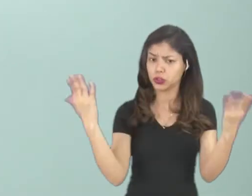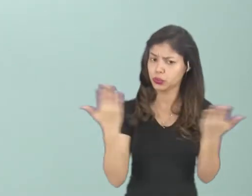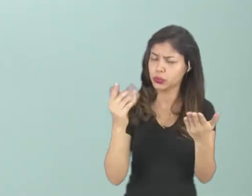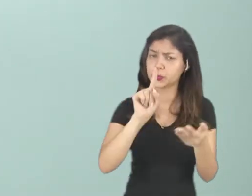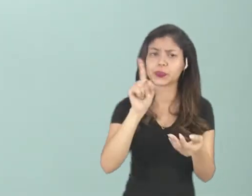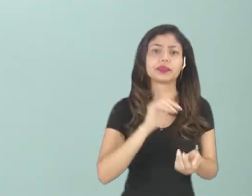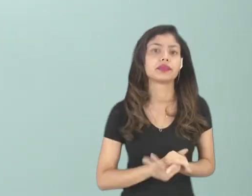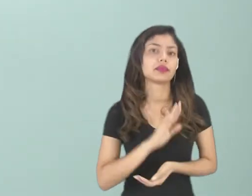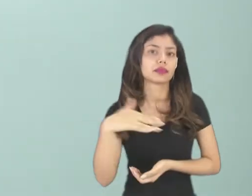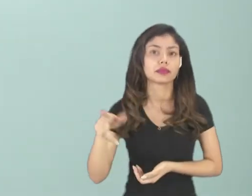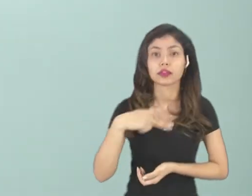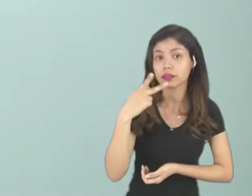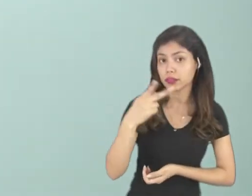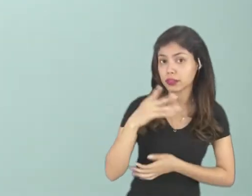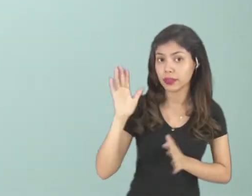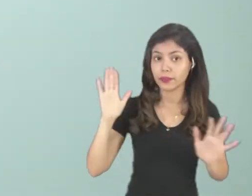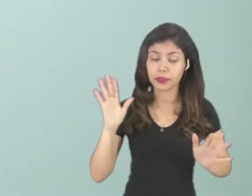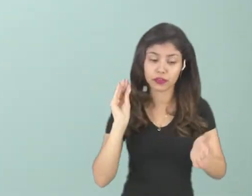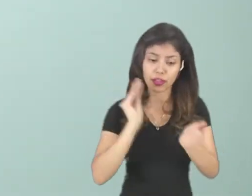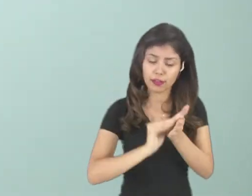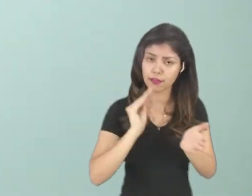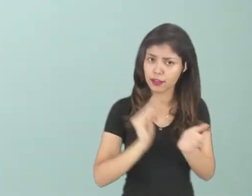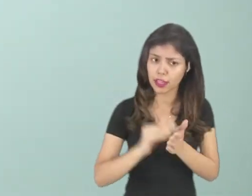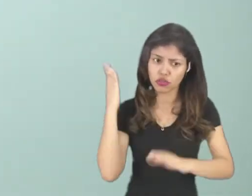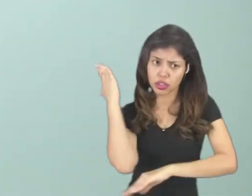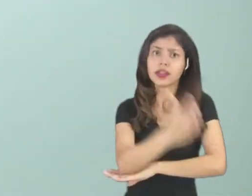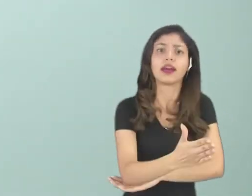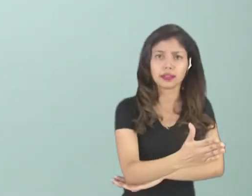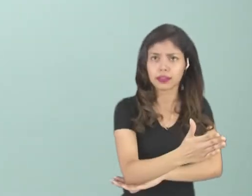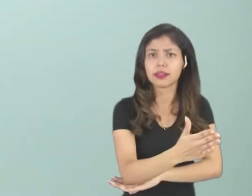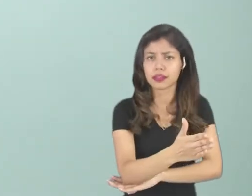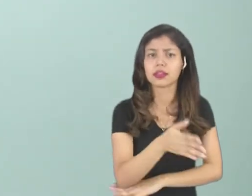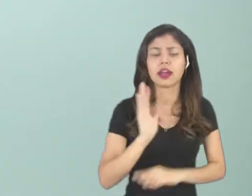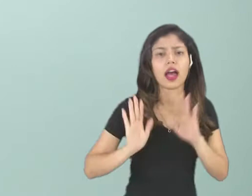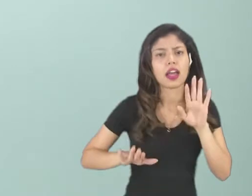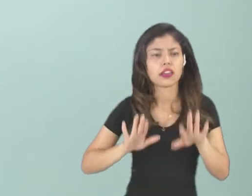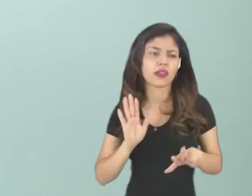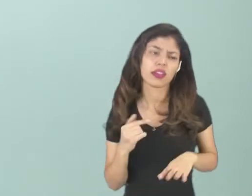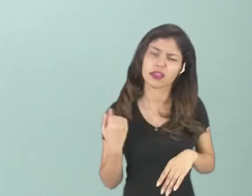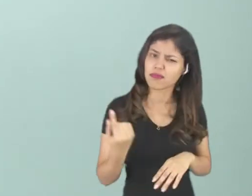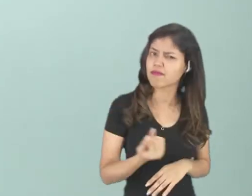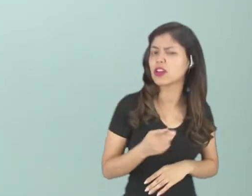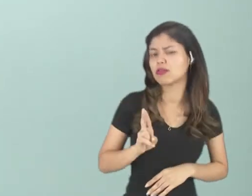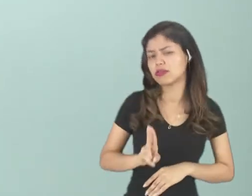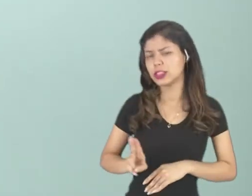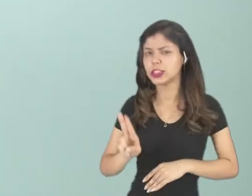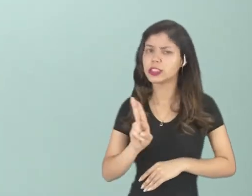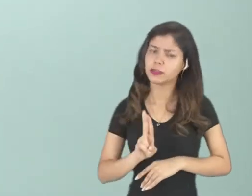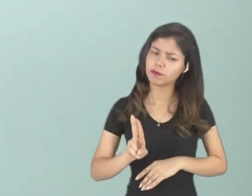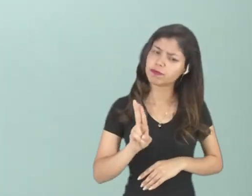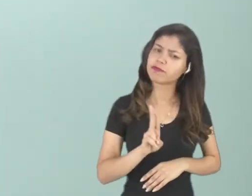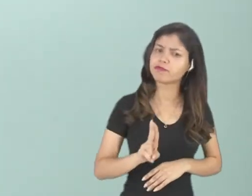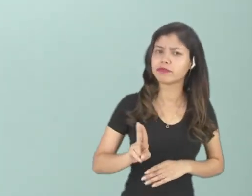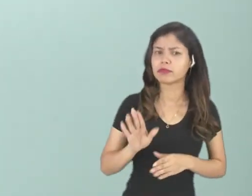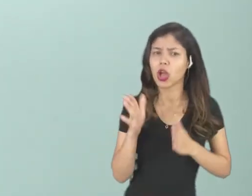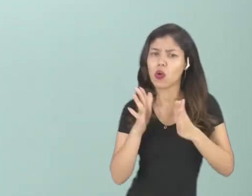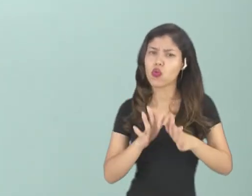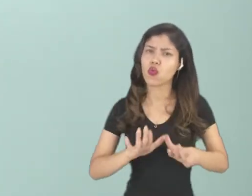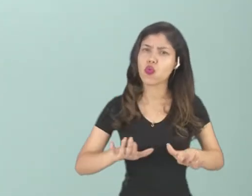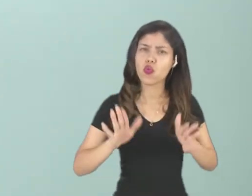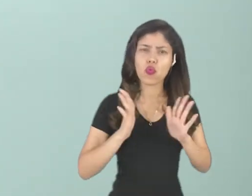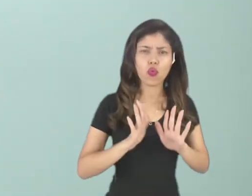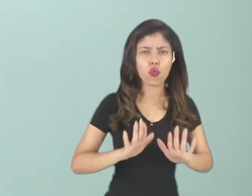hoje. Quando a gente não quer dizer de fato ser direto, a gente meio que dá uma